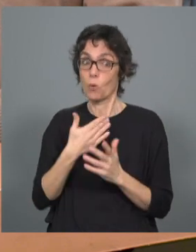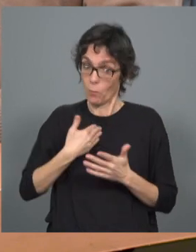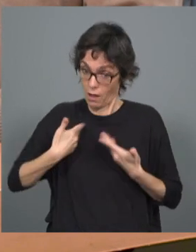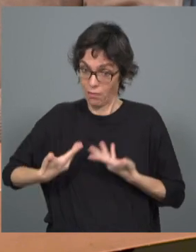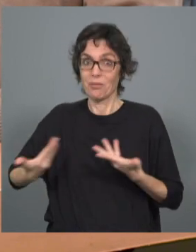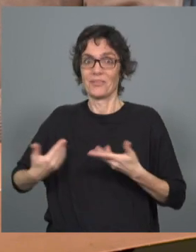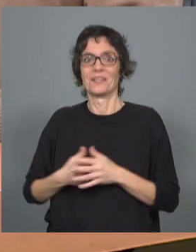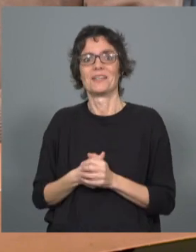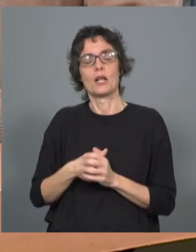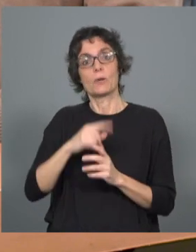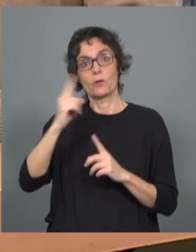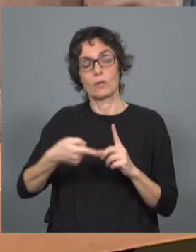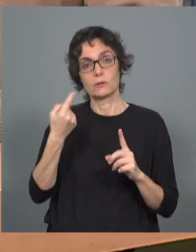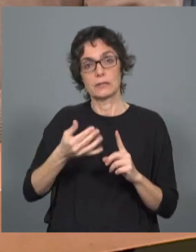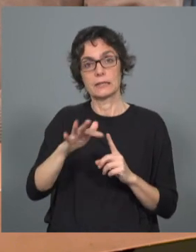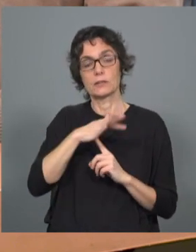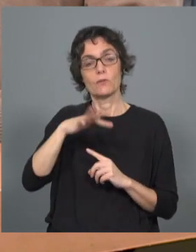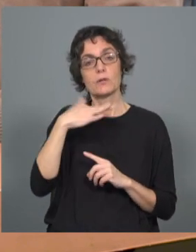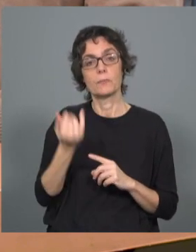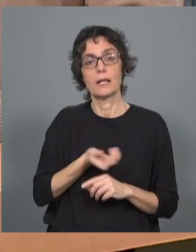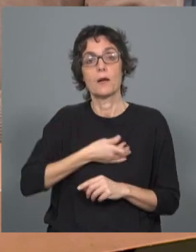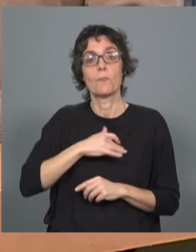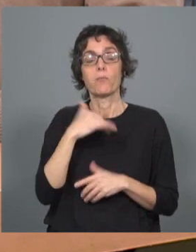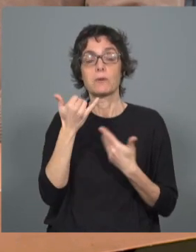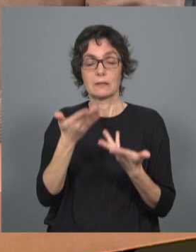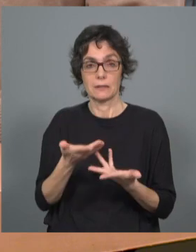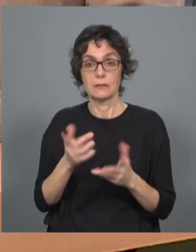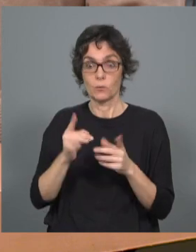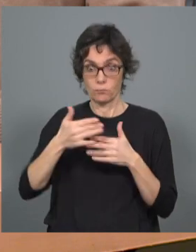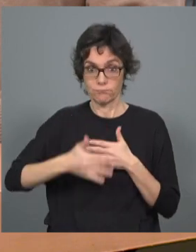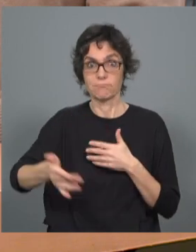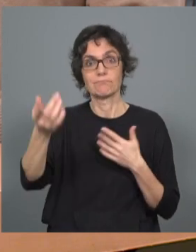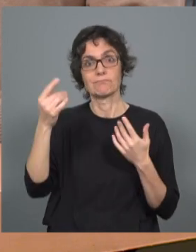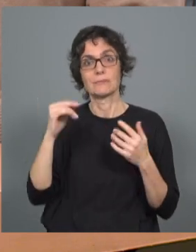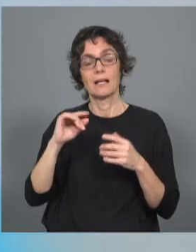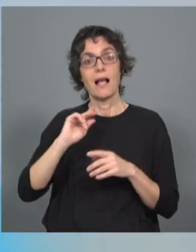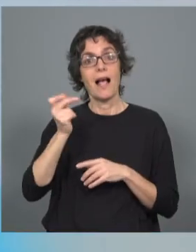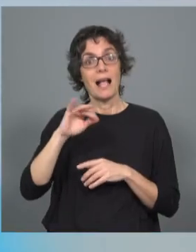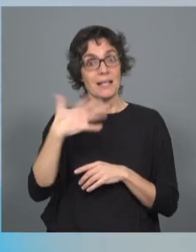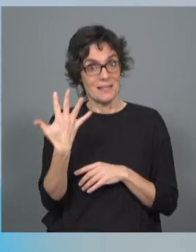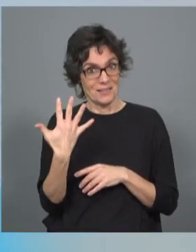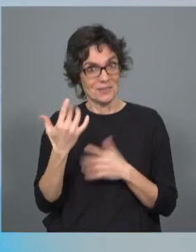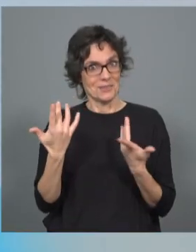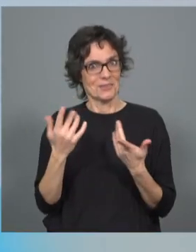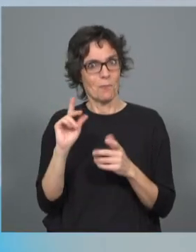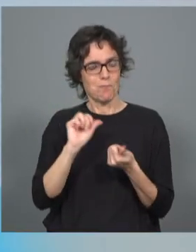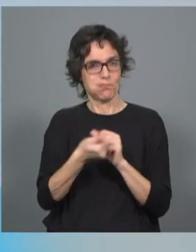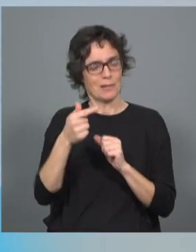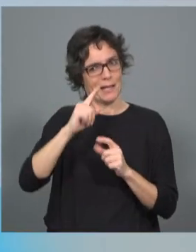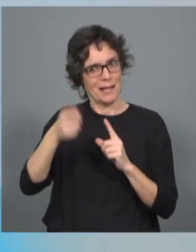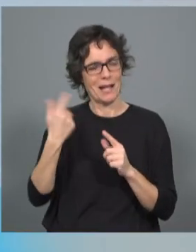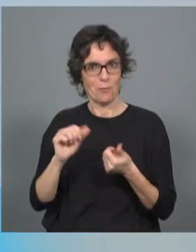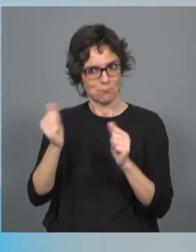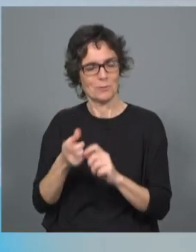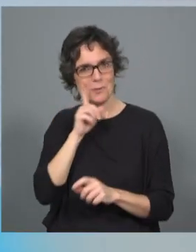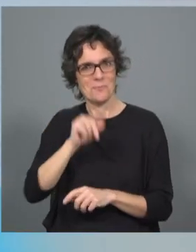neste contexto do ano Família Amos Letícia, que está a decorrer, que está a começar. 5 anos mudaram muito, esperemos que este ano mude ainda mais. Claro. O que vai